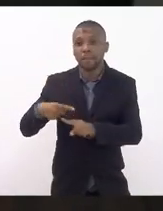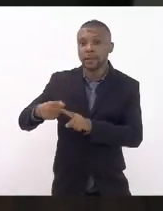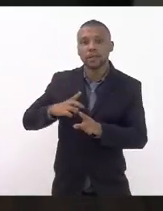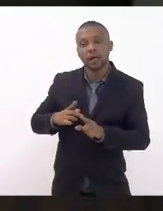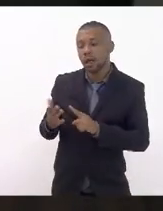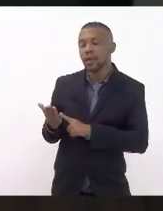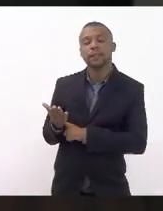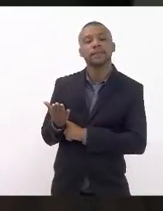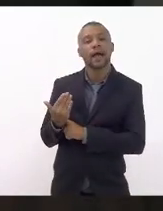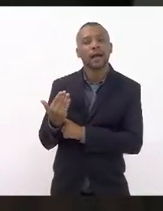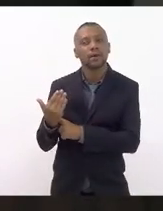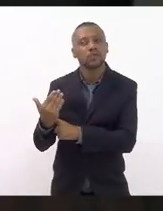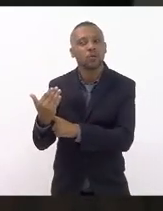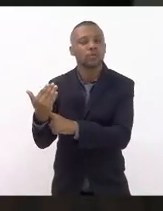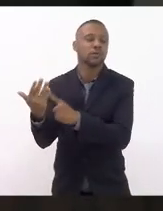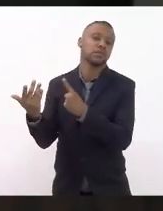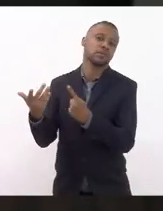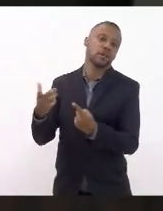temos